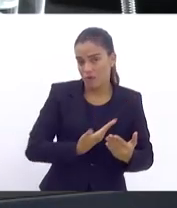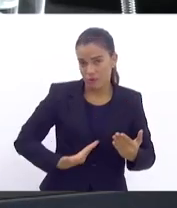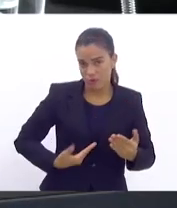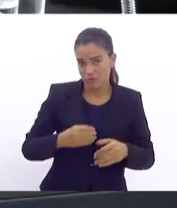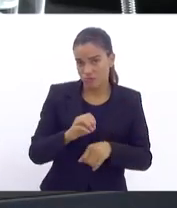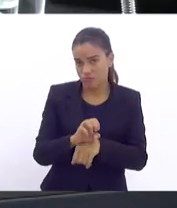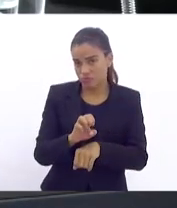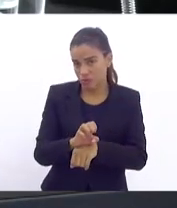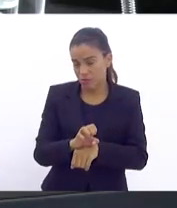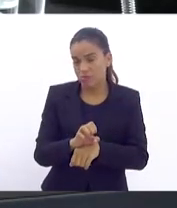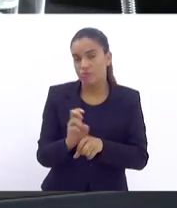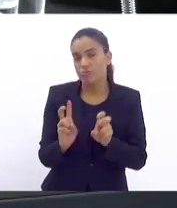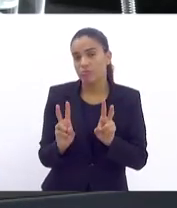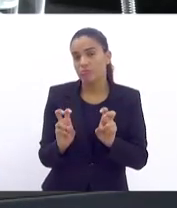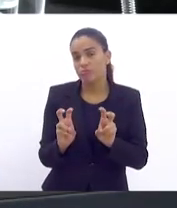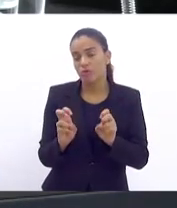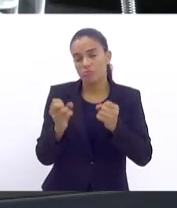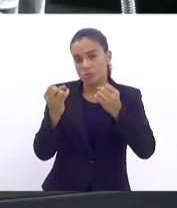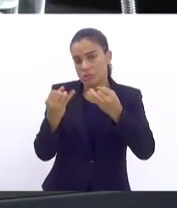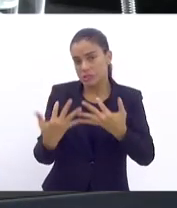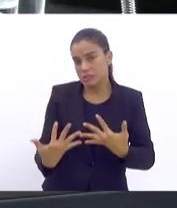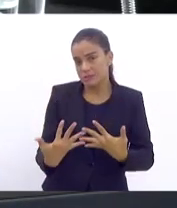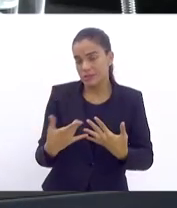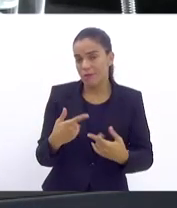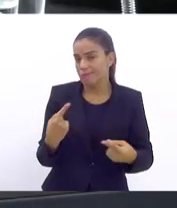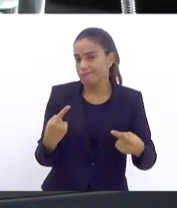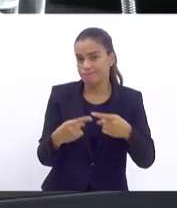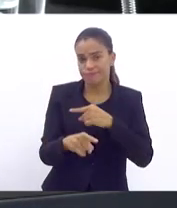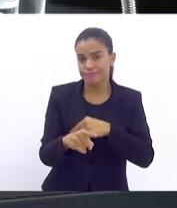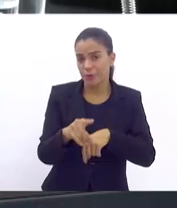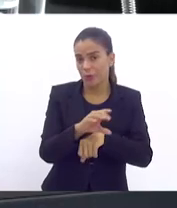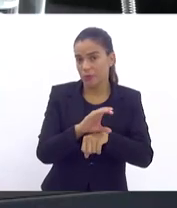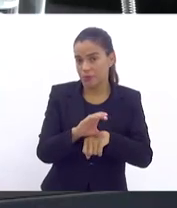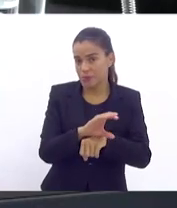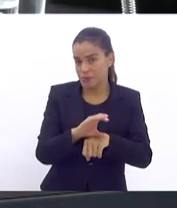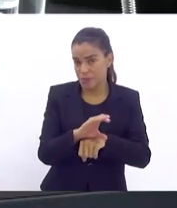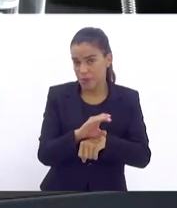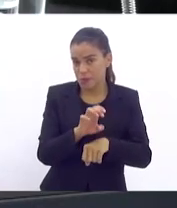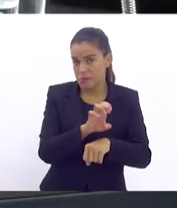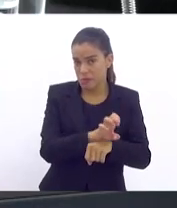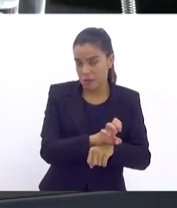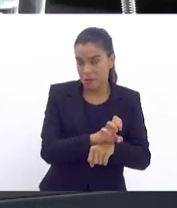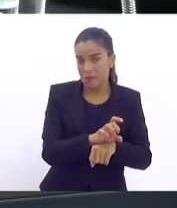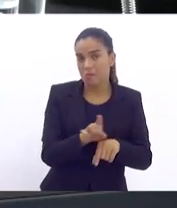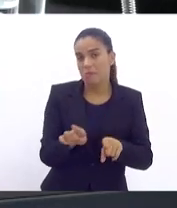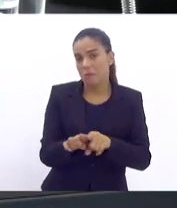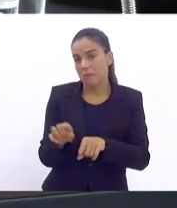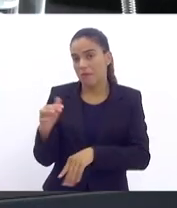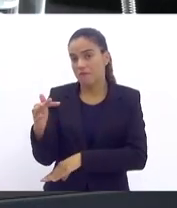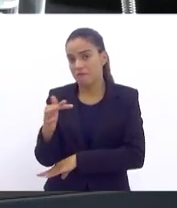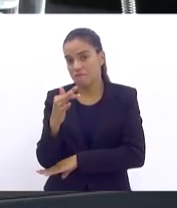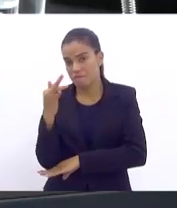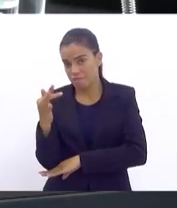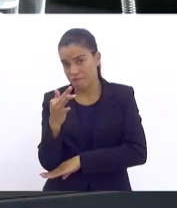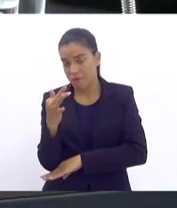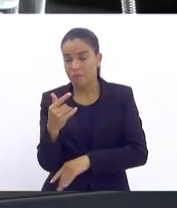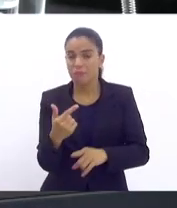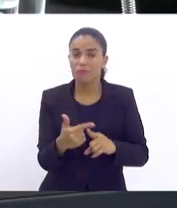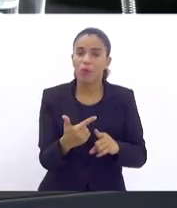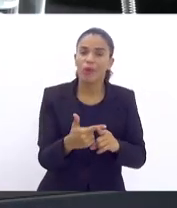sobre a justificativa da inconstitucionalidade também formal porque